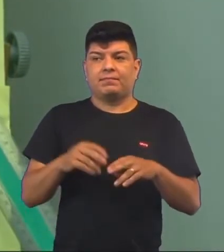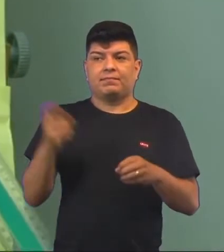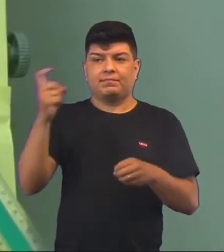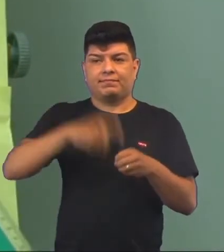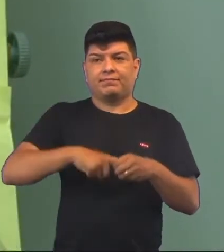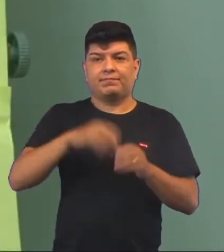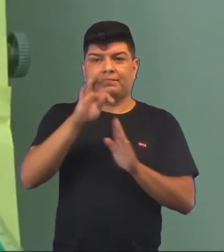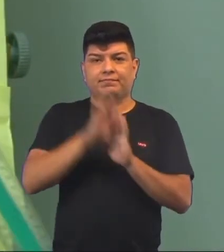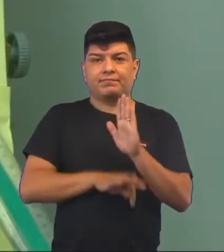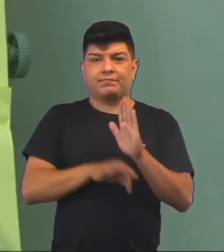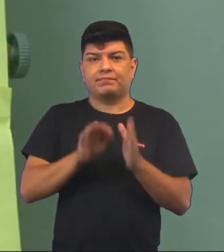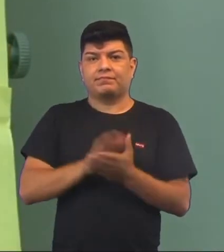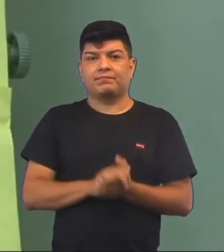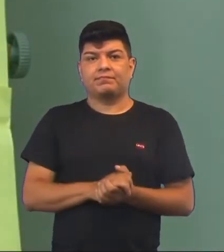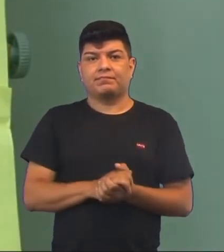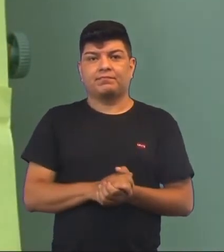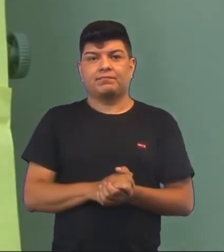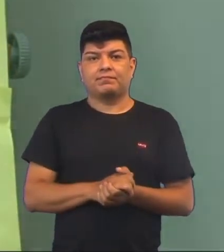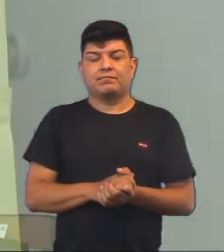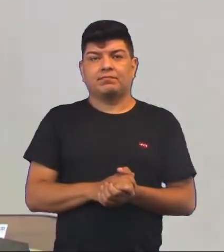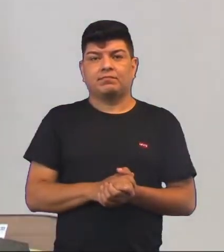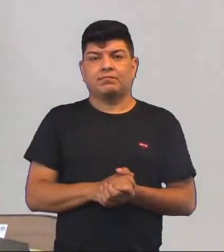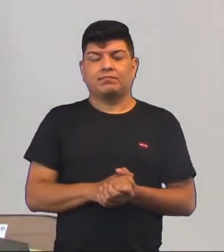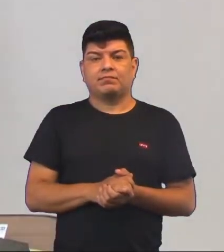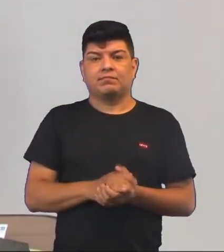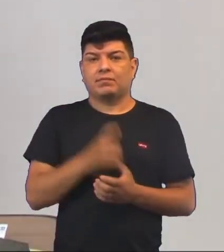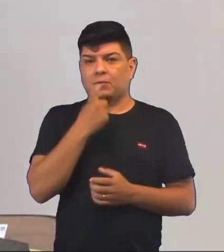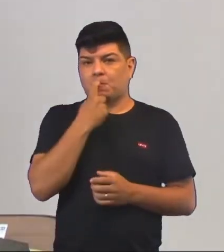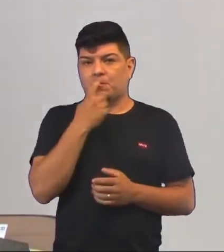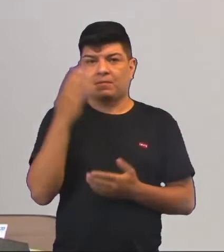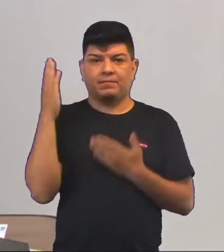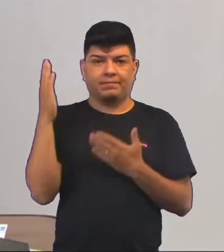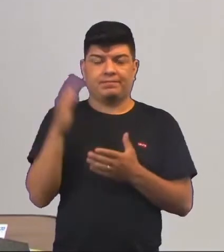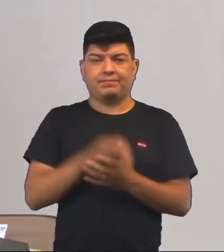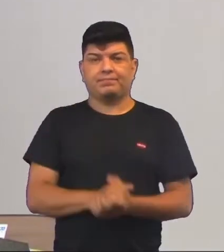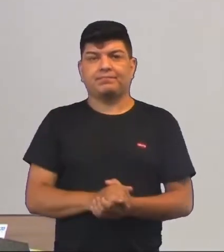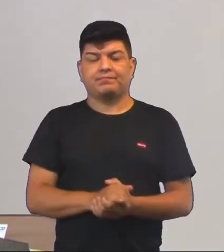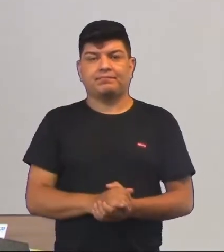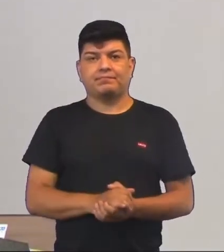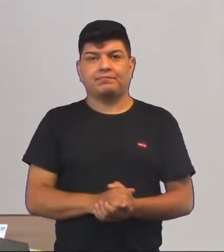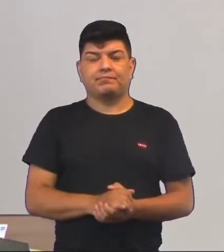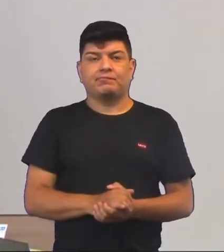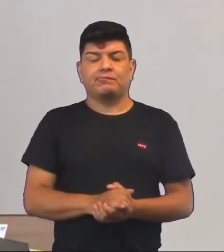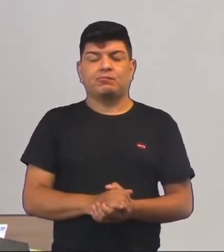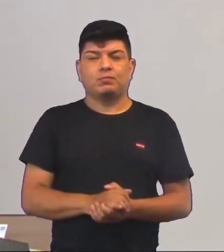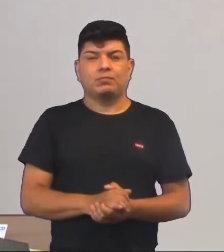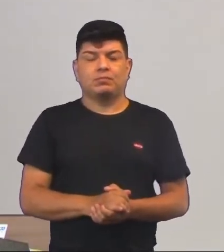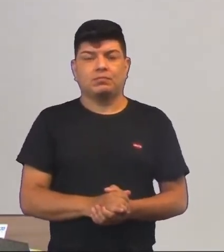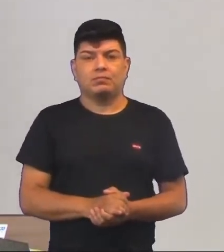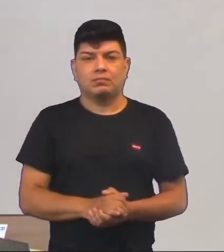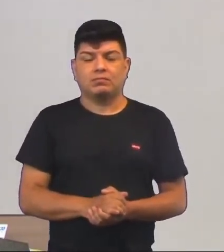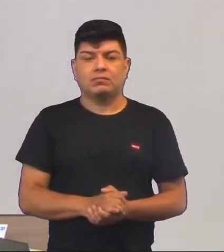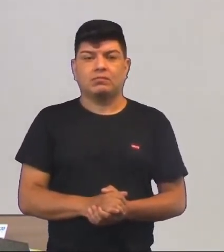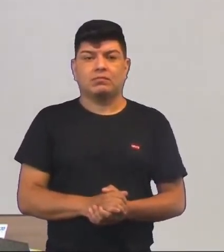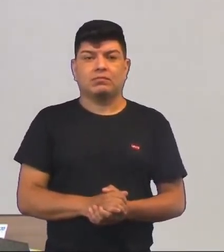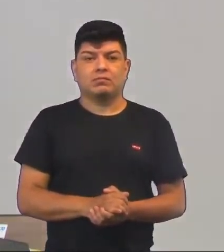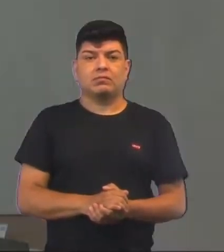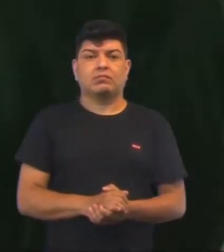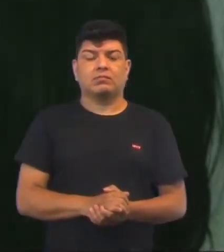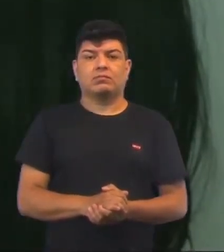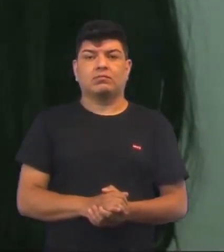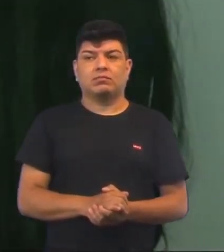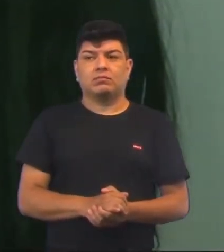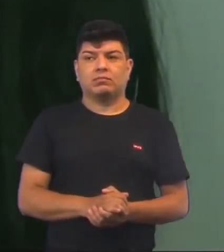o texto, tá? A informação aqui ao lado, folhinha, 8 de junho de 2002,